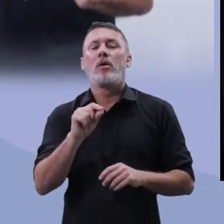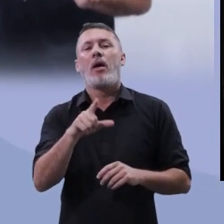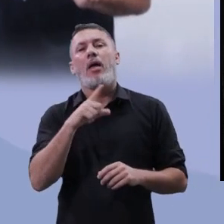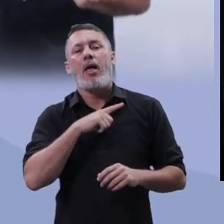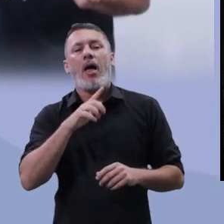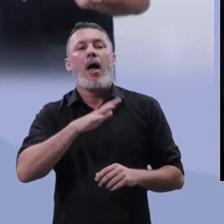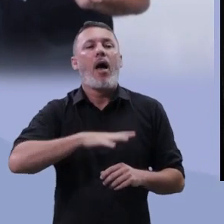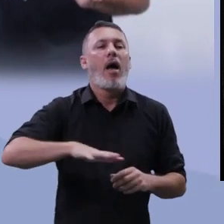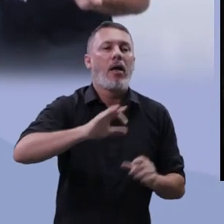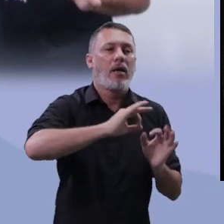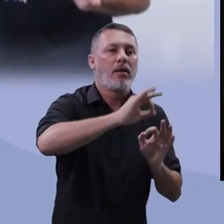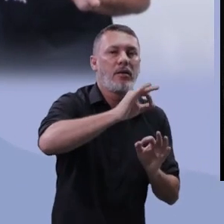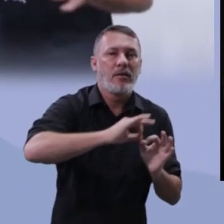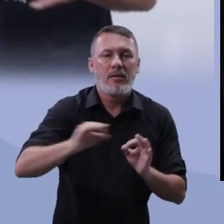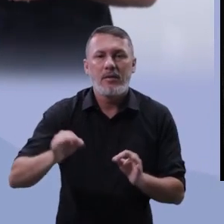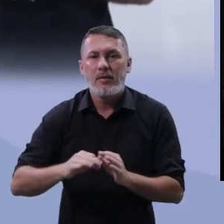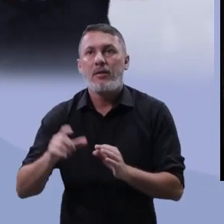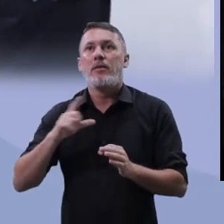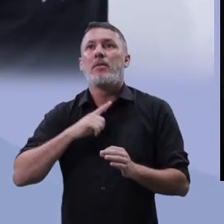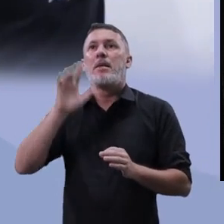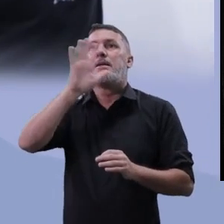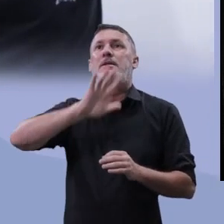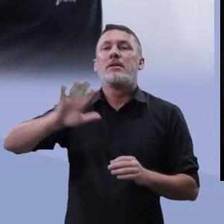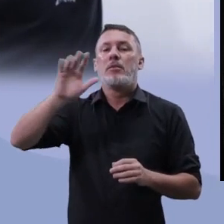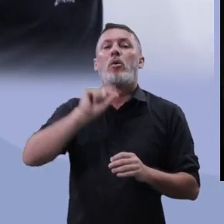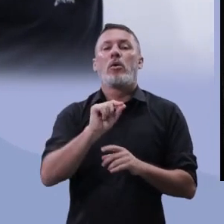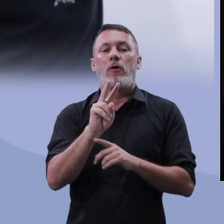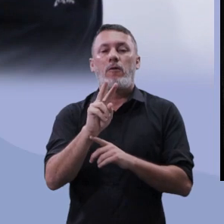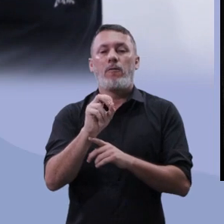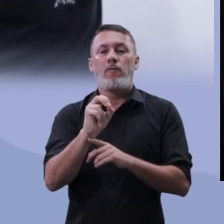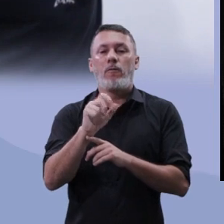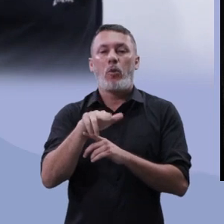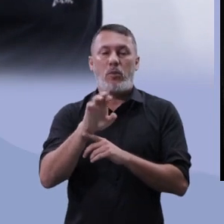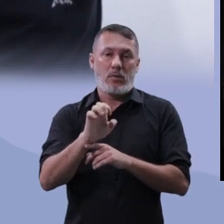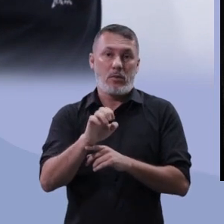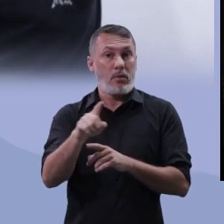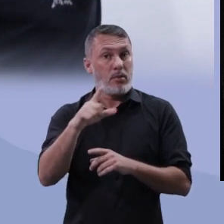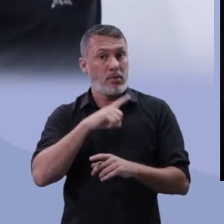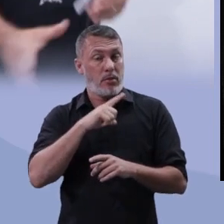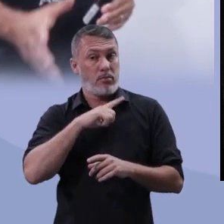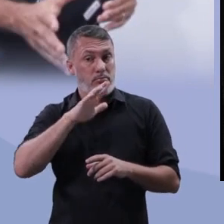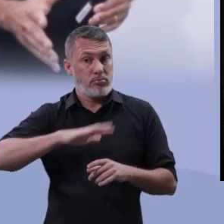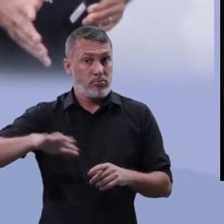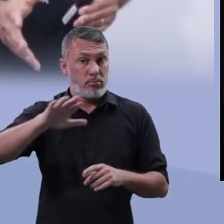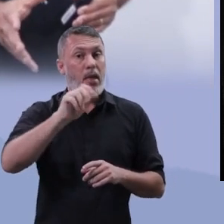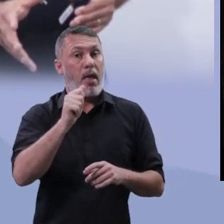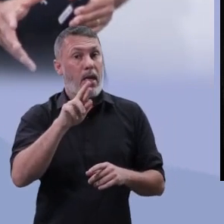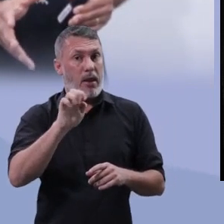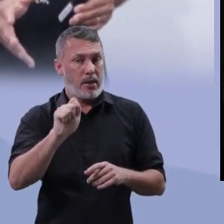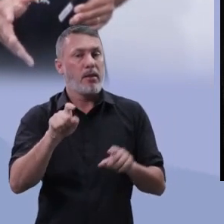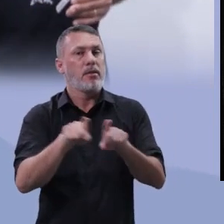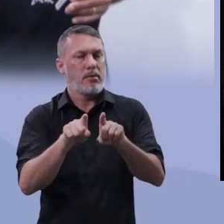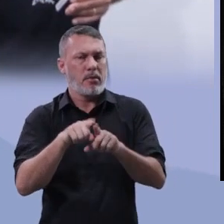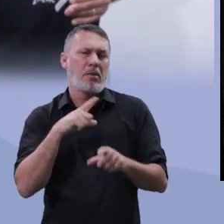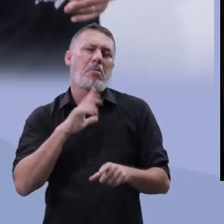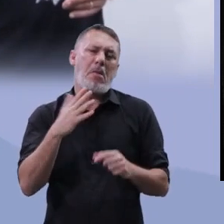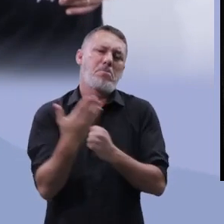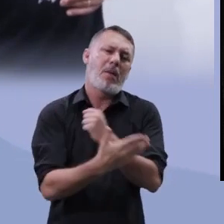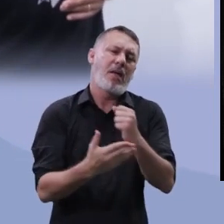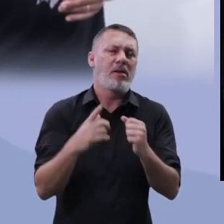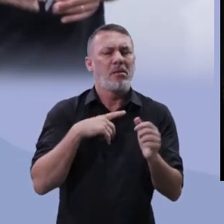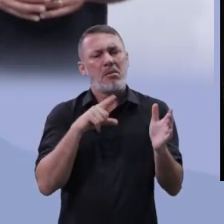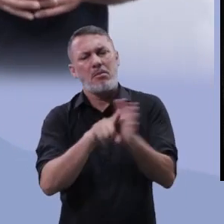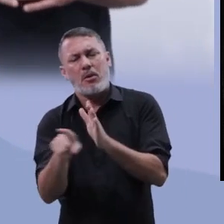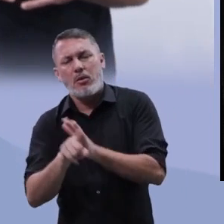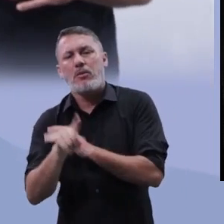Geometria plana, as questões de áreas, geometria espacial, as questões de volume. Sendo que na geometria espacial você também tem áreas aí, né?